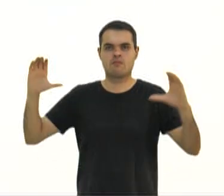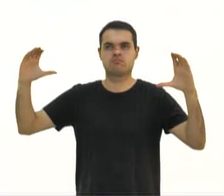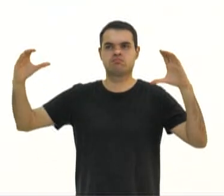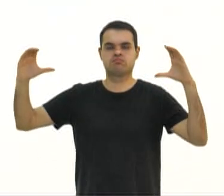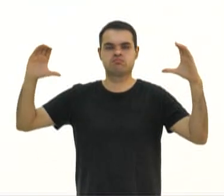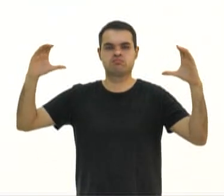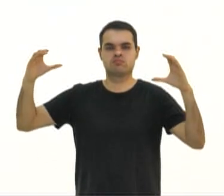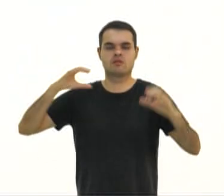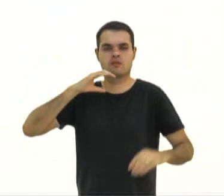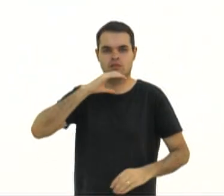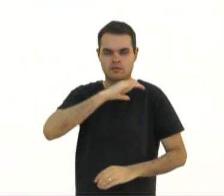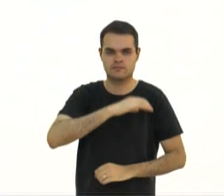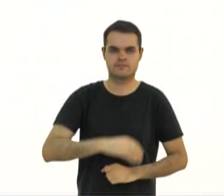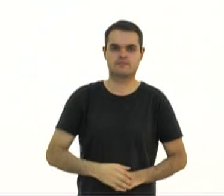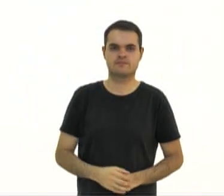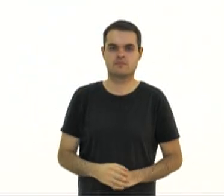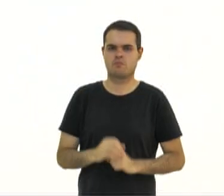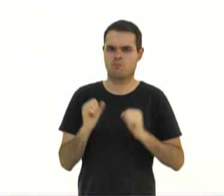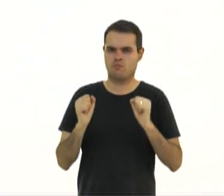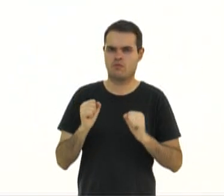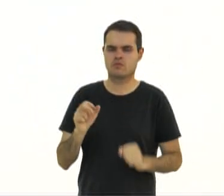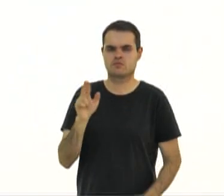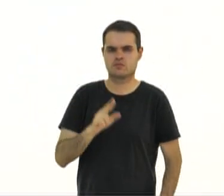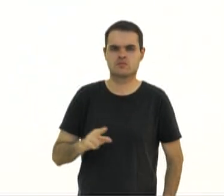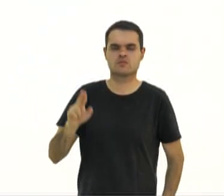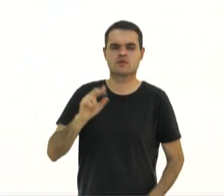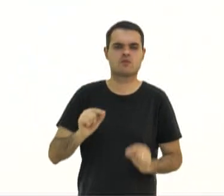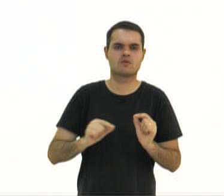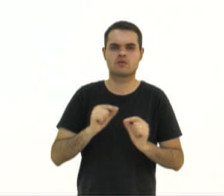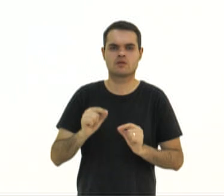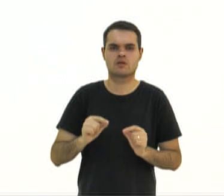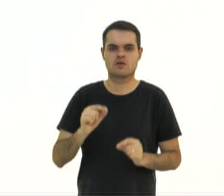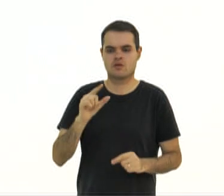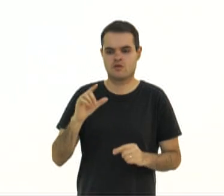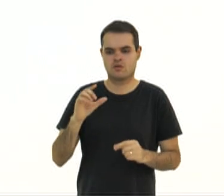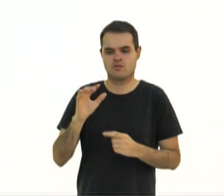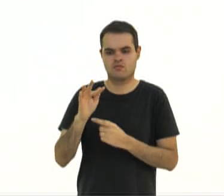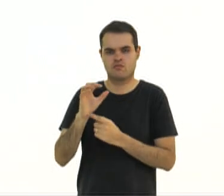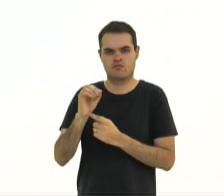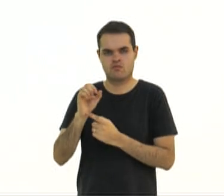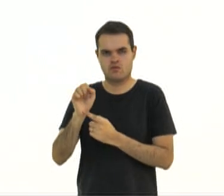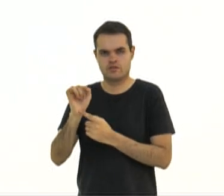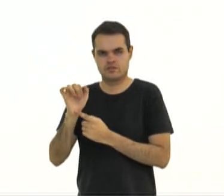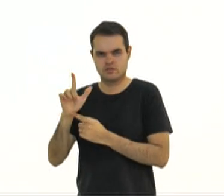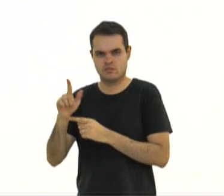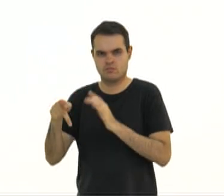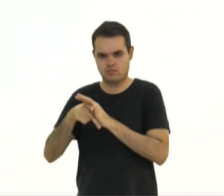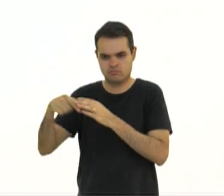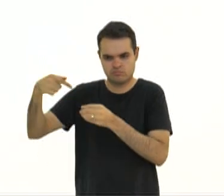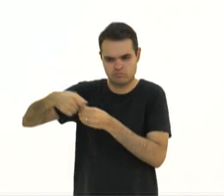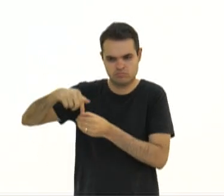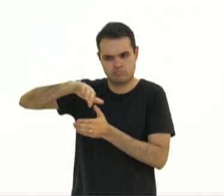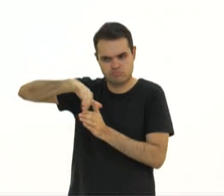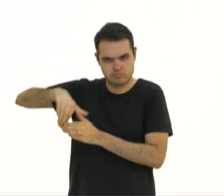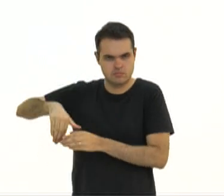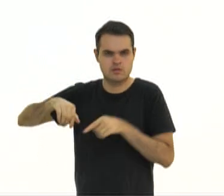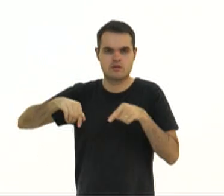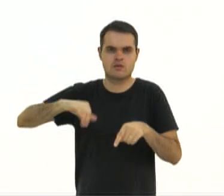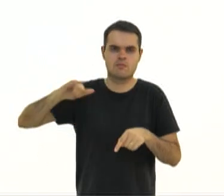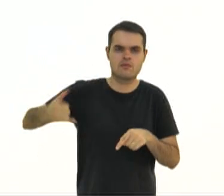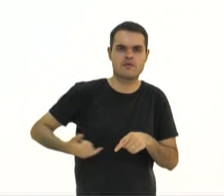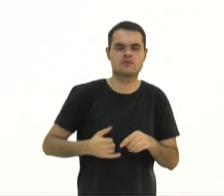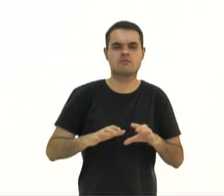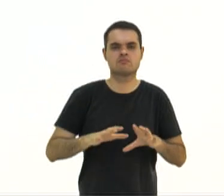né, queima, e eu posso utilizar no lugar do combustível fóssil, né, o diesel, a gasolina, seja o que for, eu utilizo